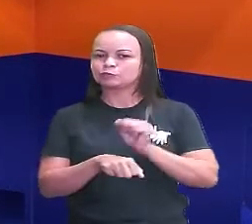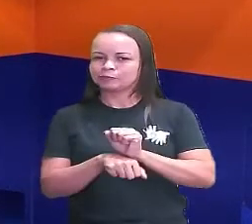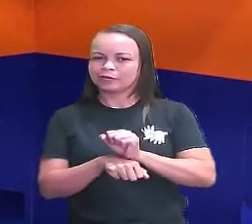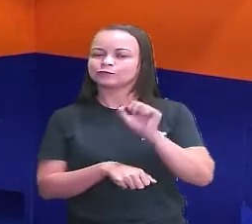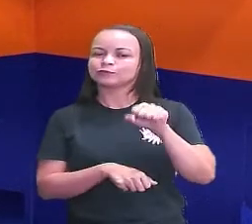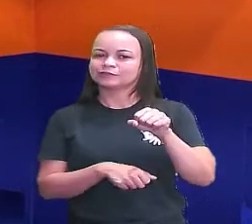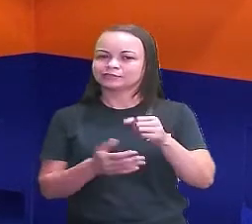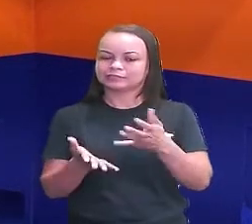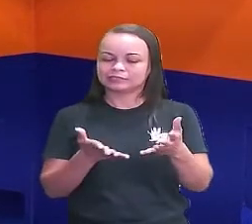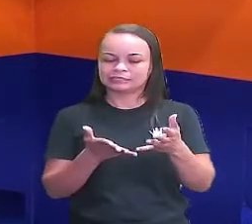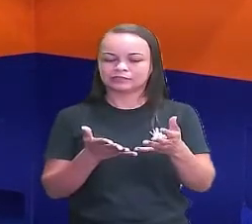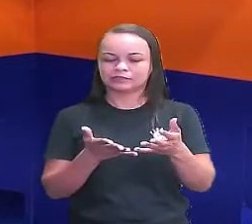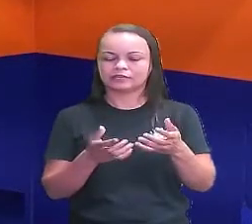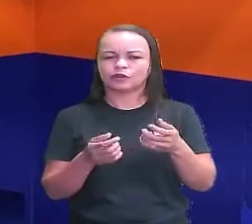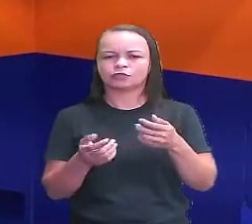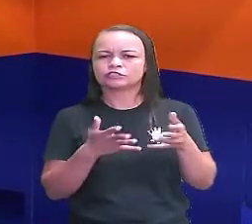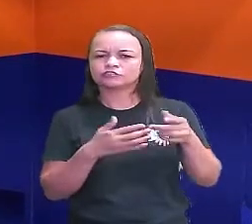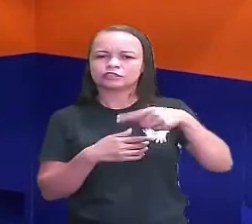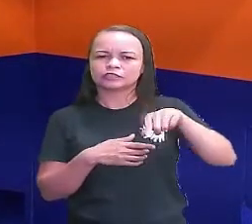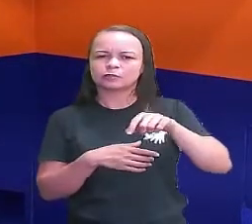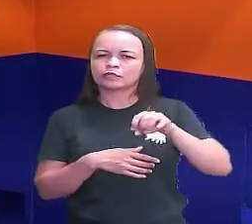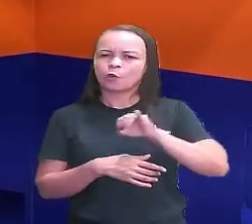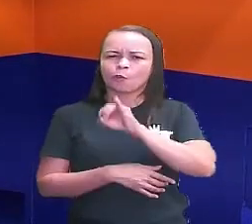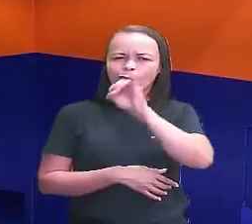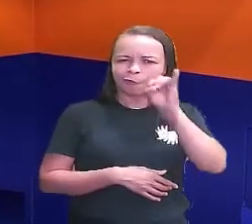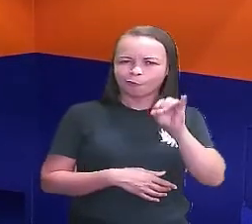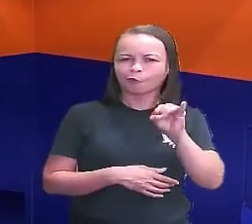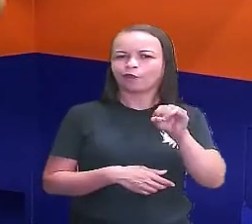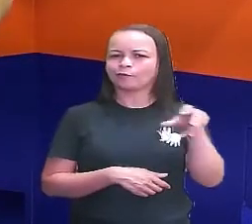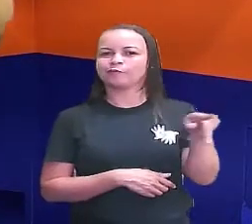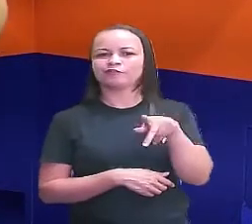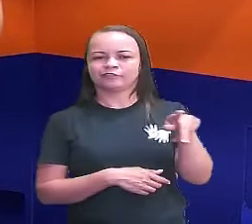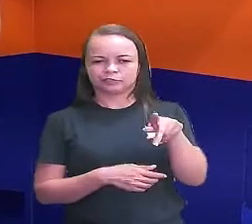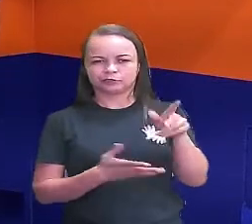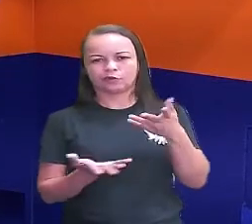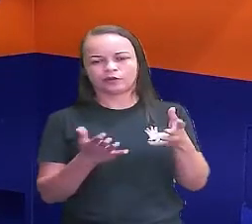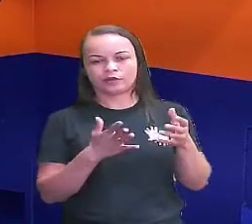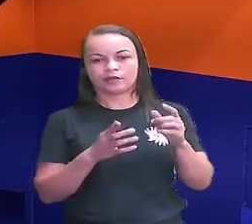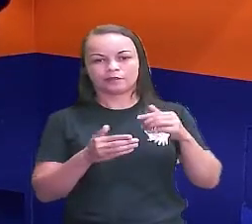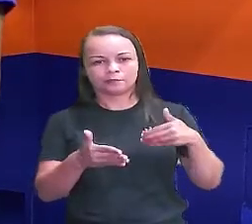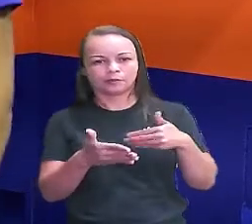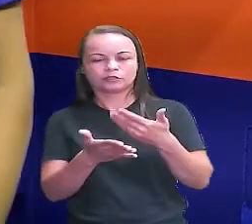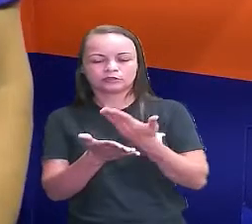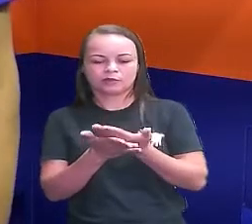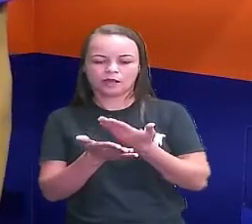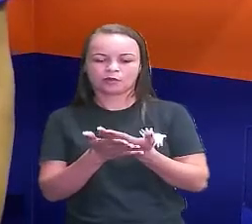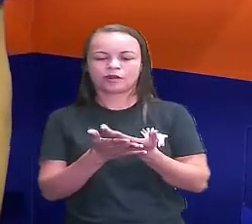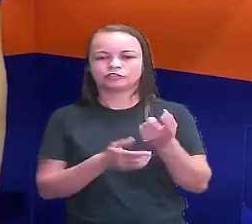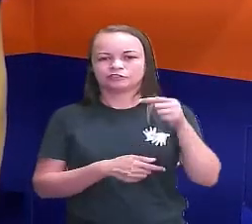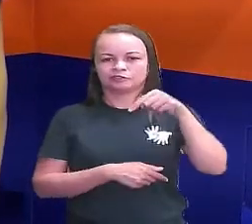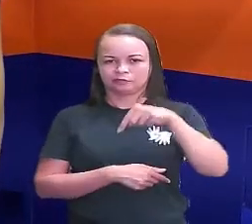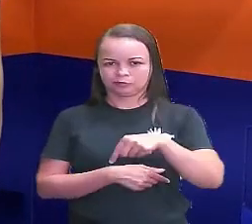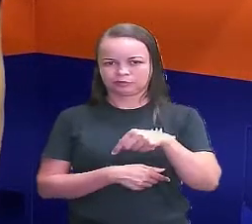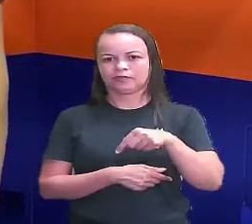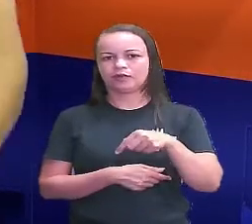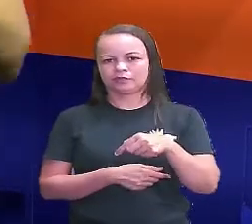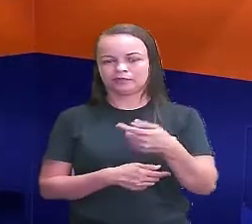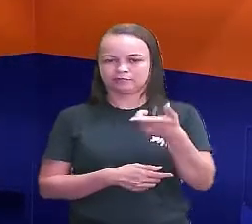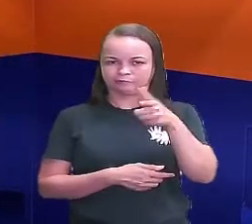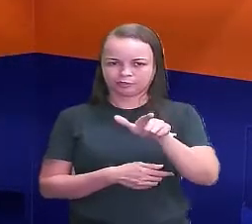sim. Qualquer coisa, manda um oi para a professora, tá? E próxima aula estamos aqui